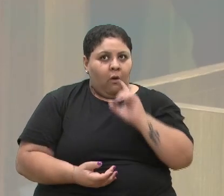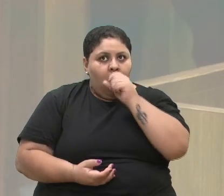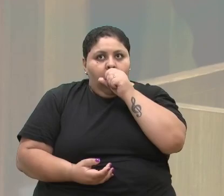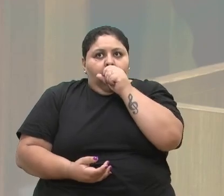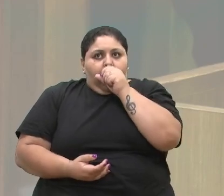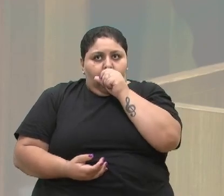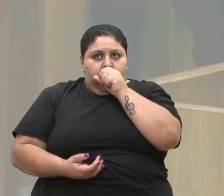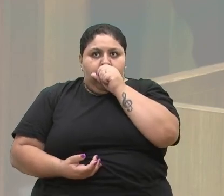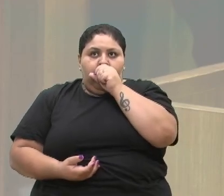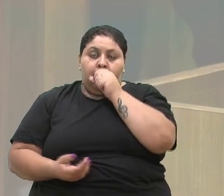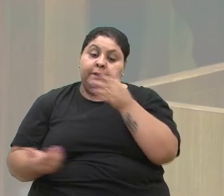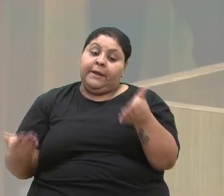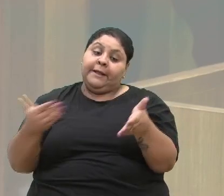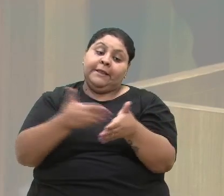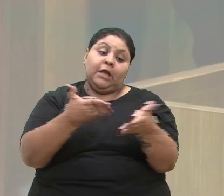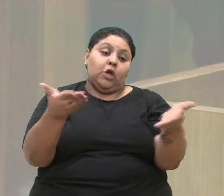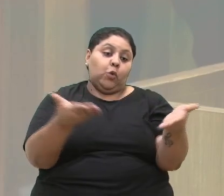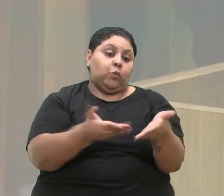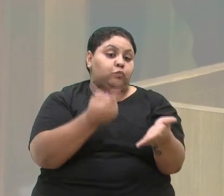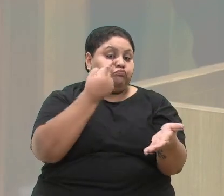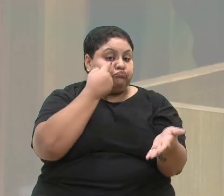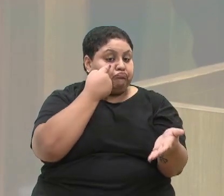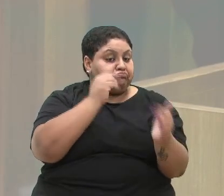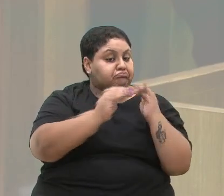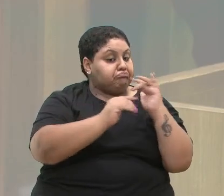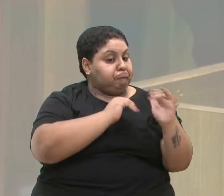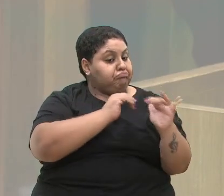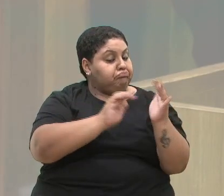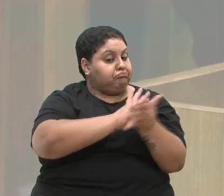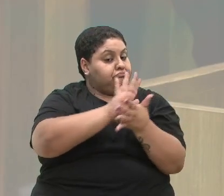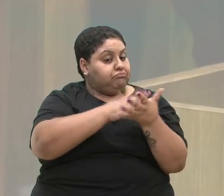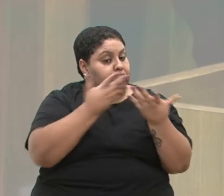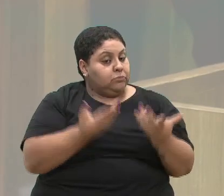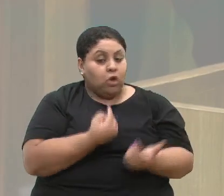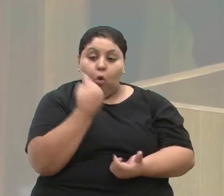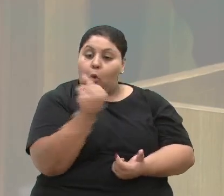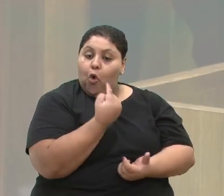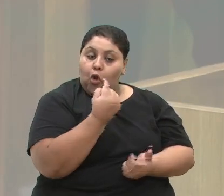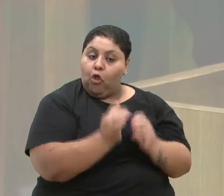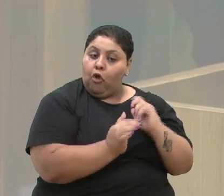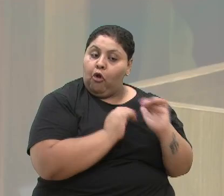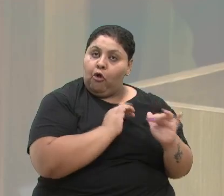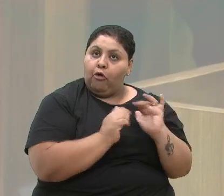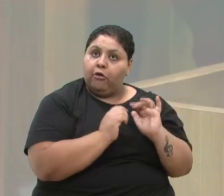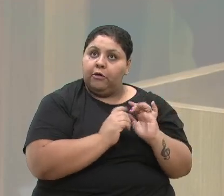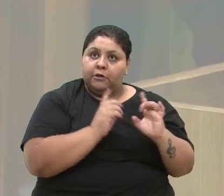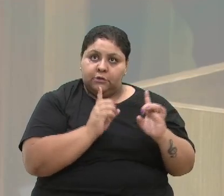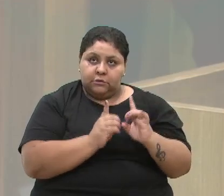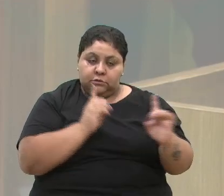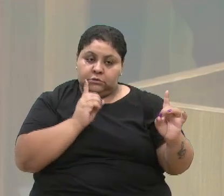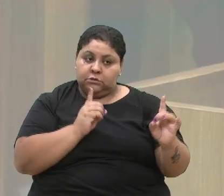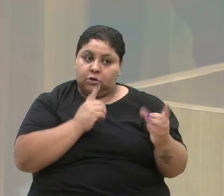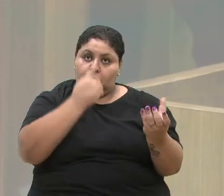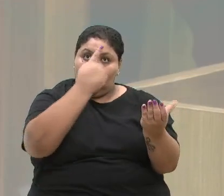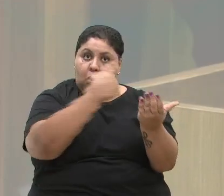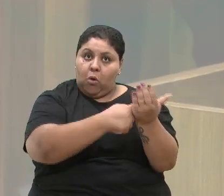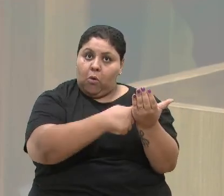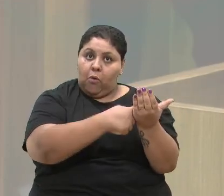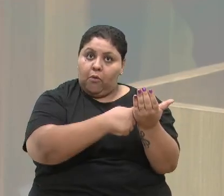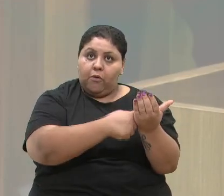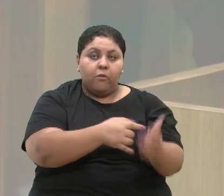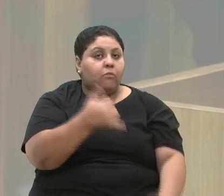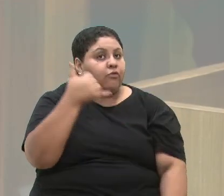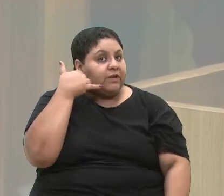E até o presente momento eu não vi movimentos em cima disso. O único movimento que eu vi foi as consultas marcadas, marcada